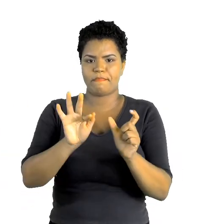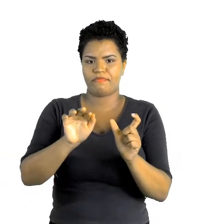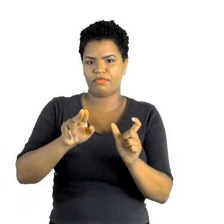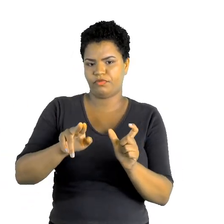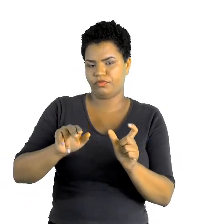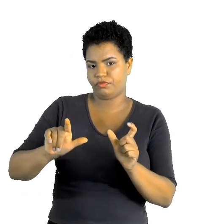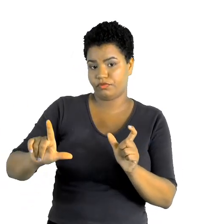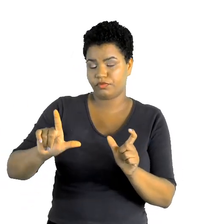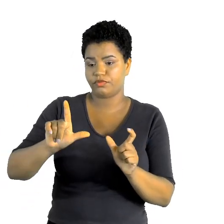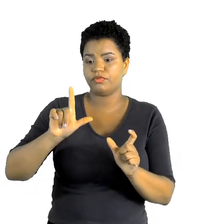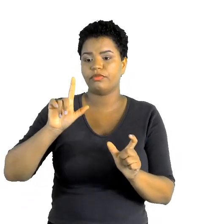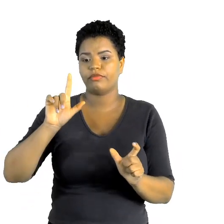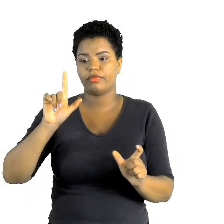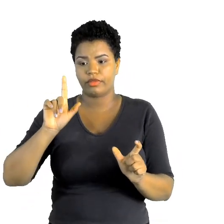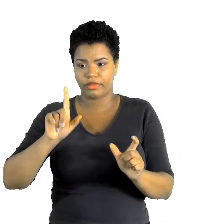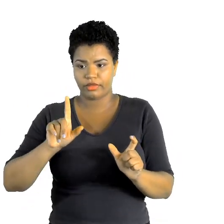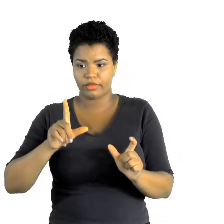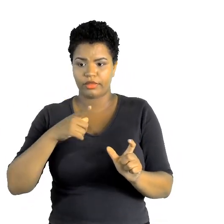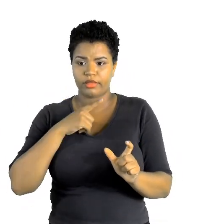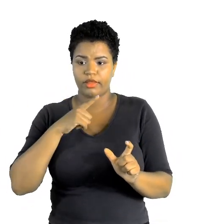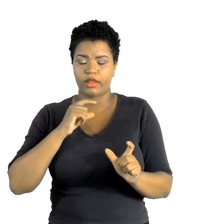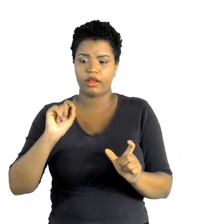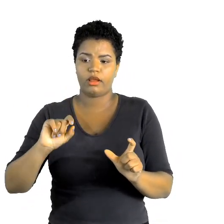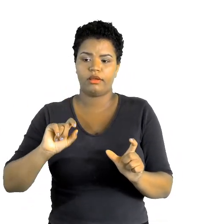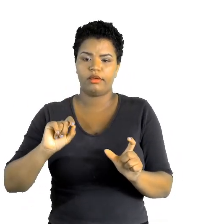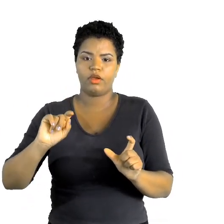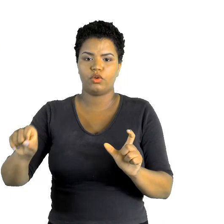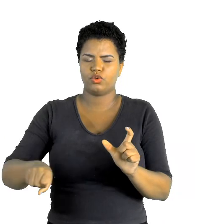nós temos a nossa